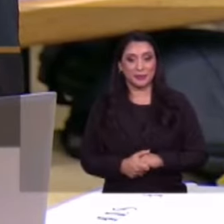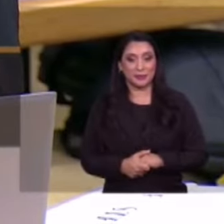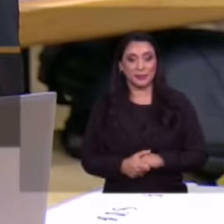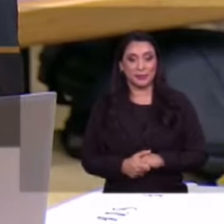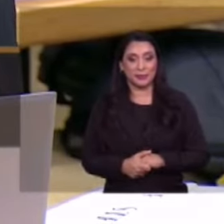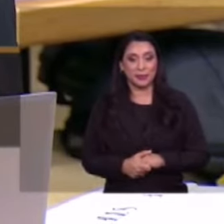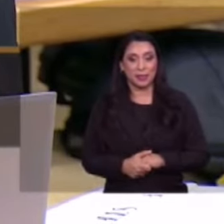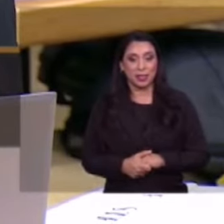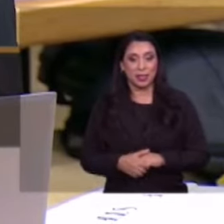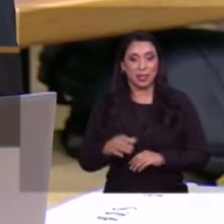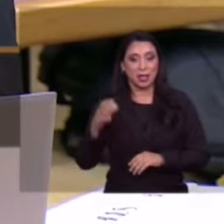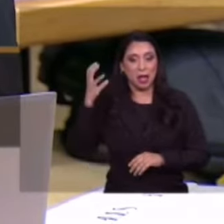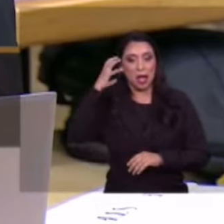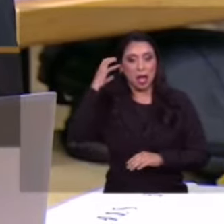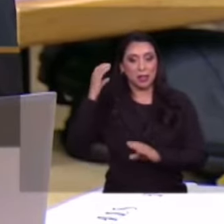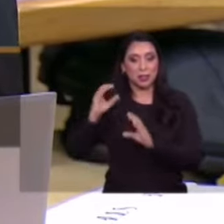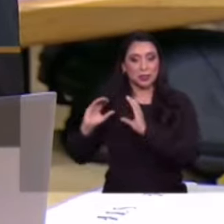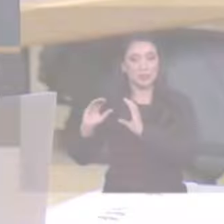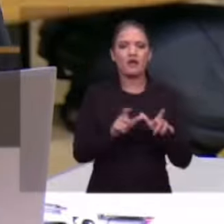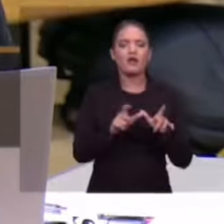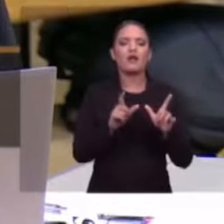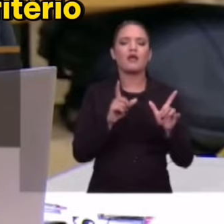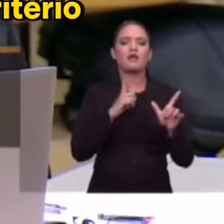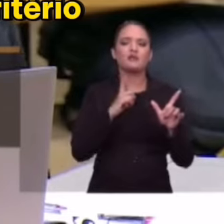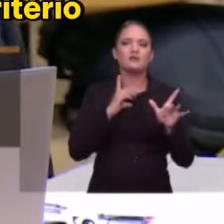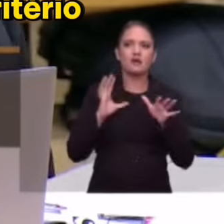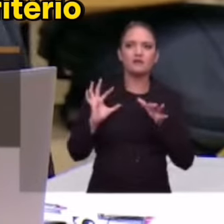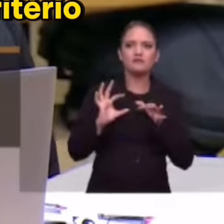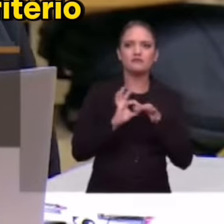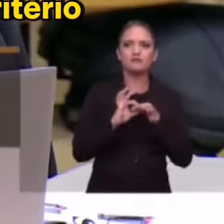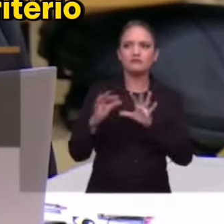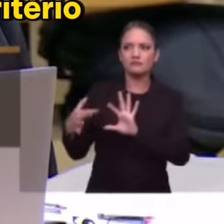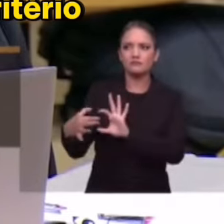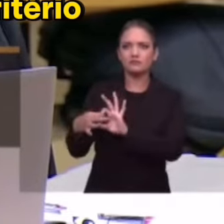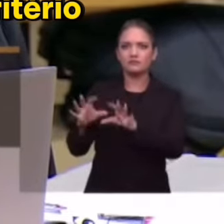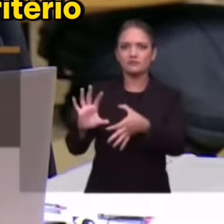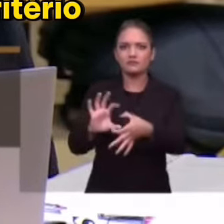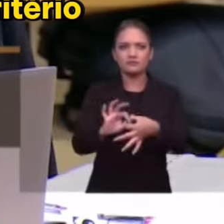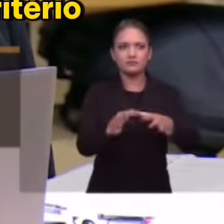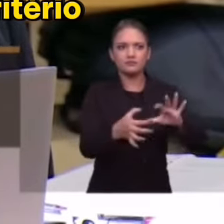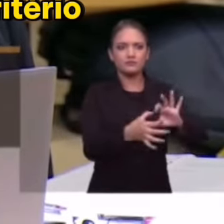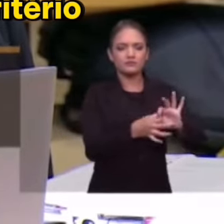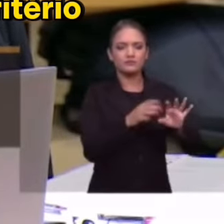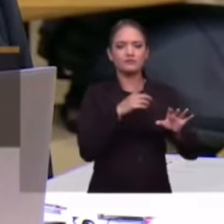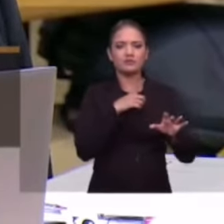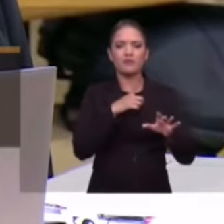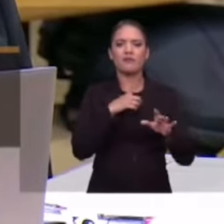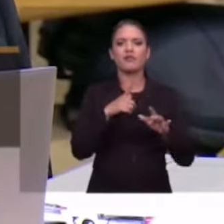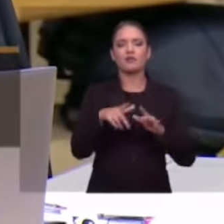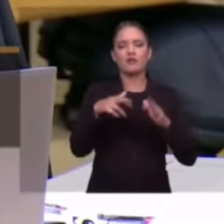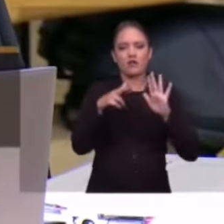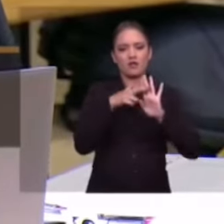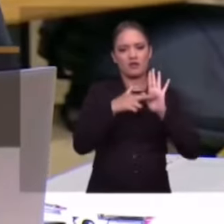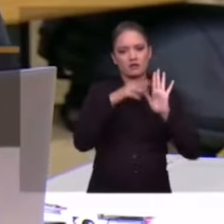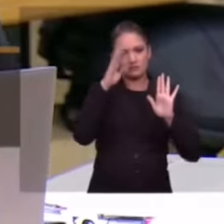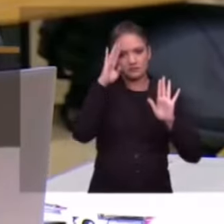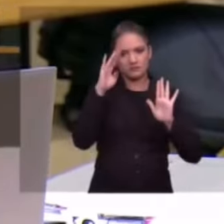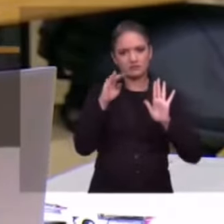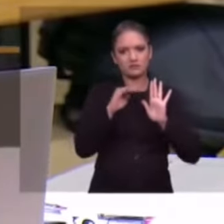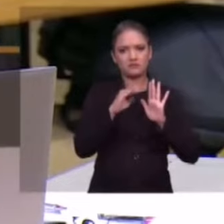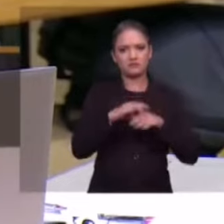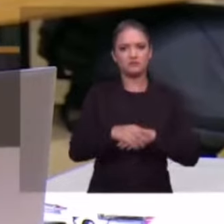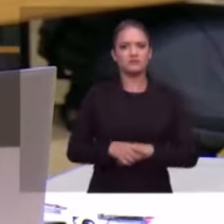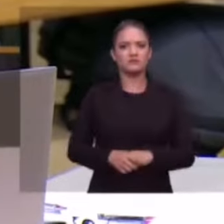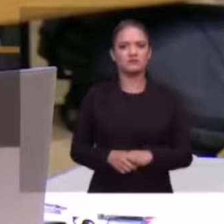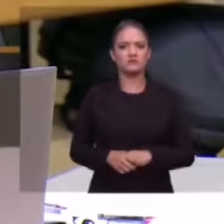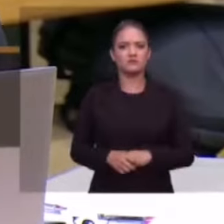É a radiocomunicação. Essa vedação, conjunto de estações para o atendimento do critério.